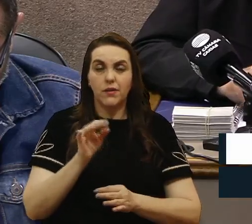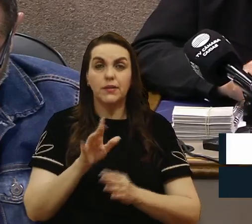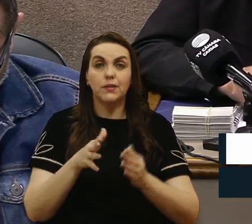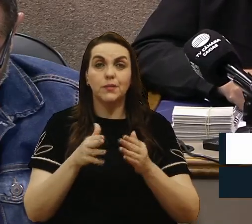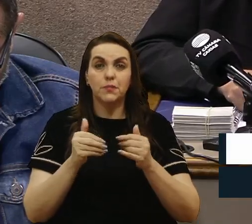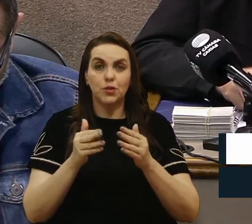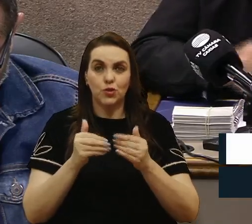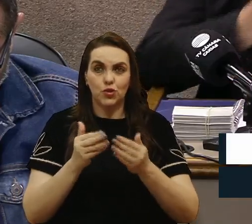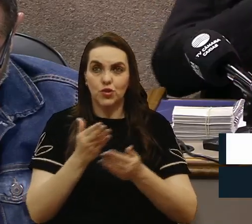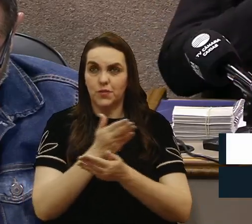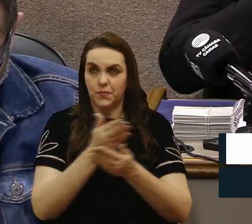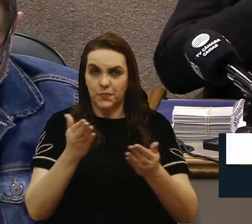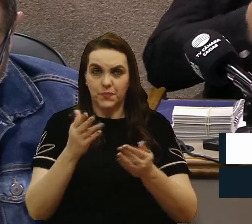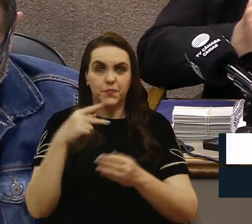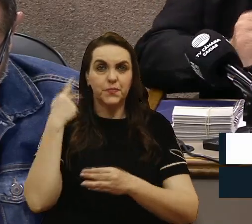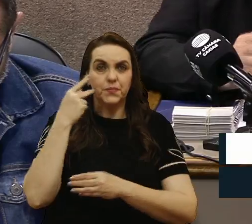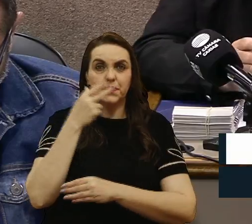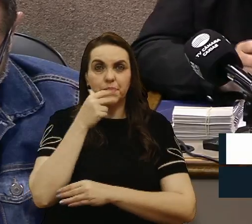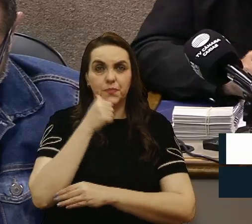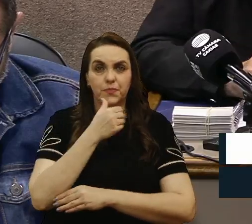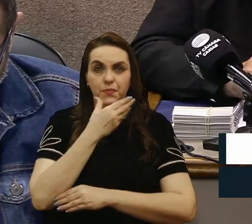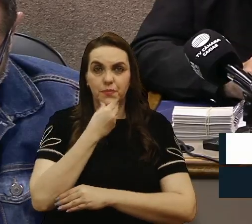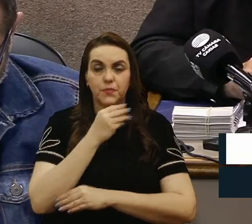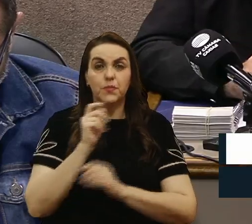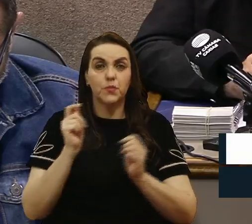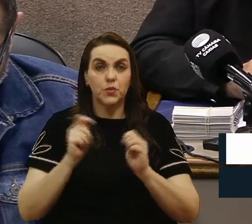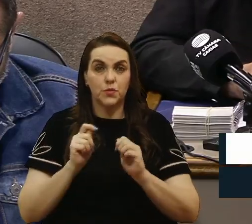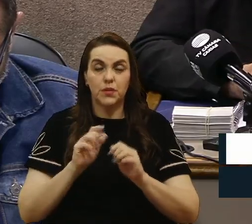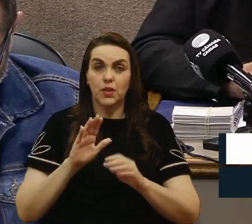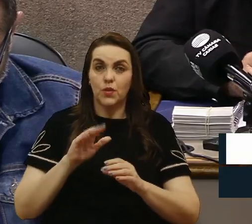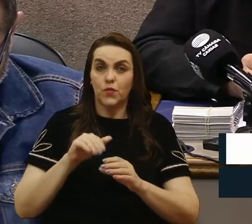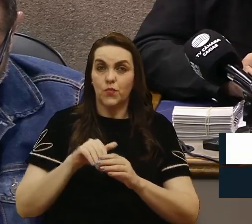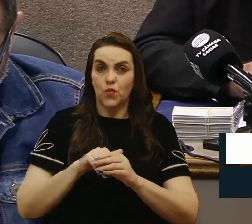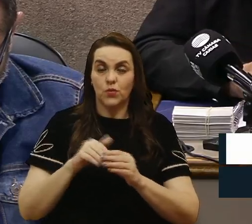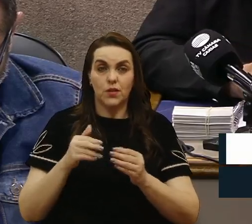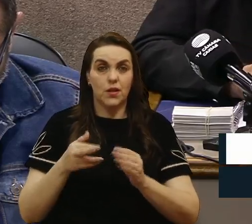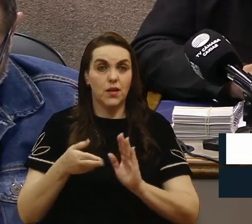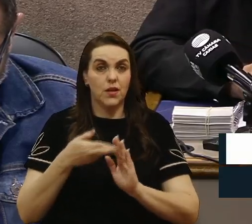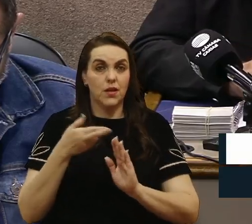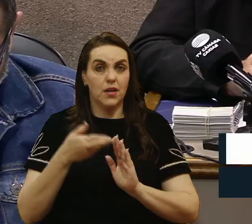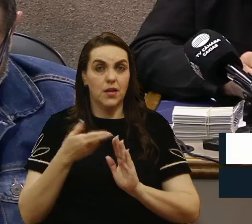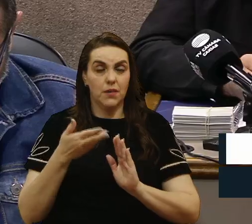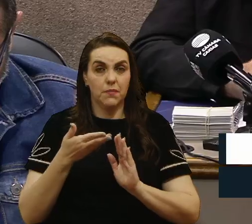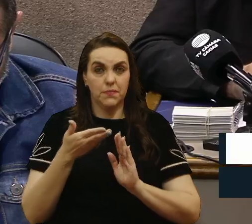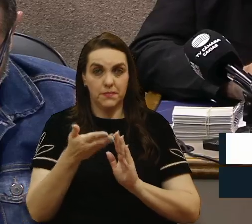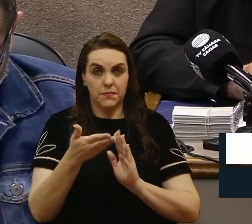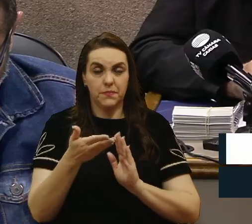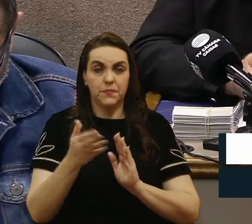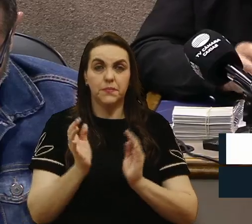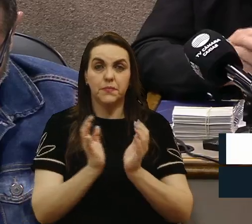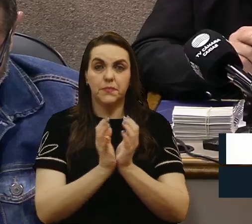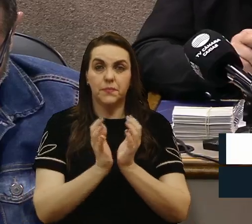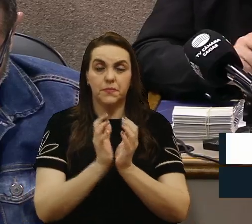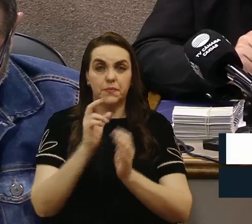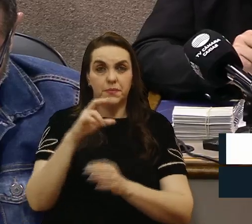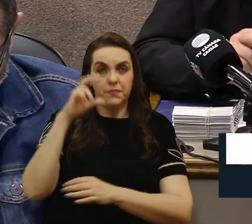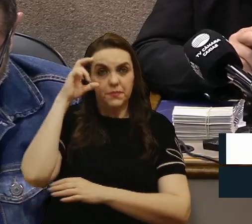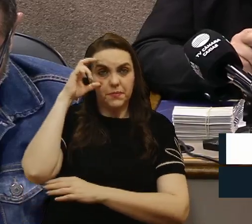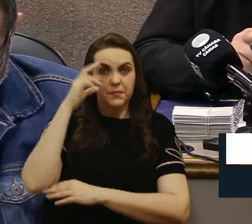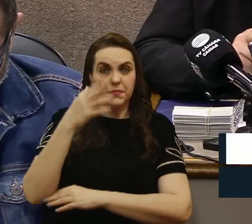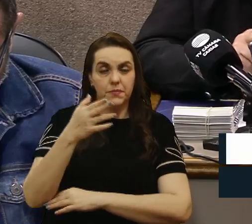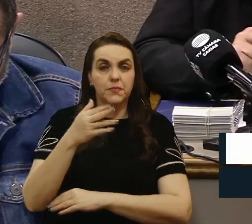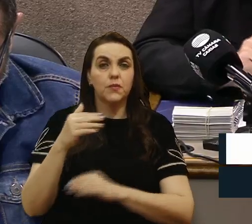pedir aos nobres pares que possamos votar a este requerimento da nobre vereadora Sandra favorável,